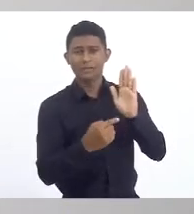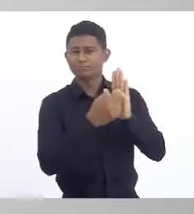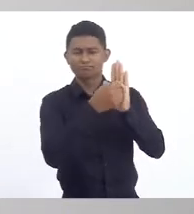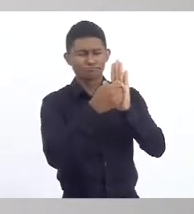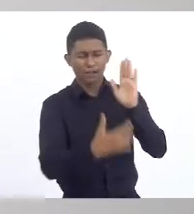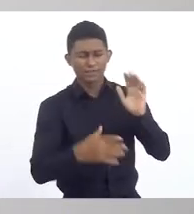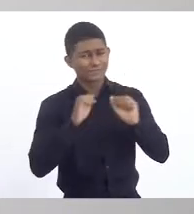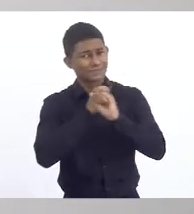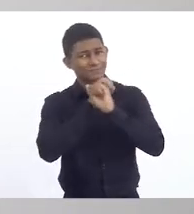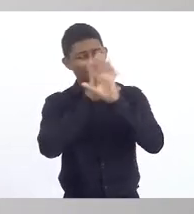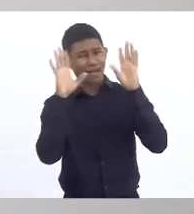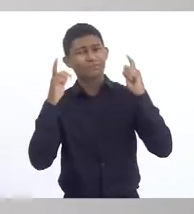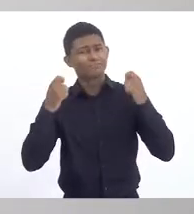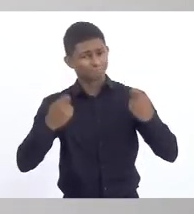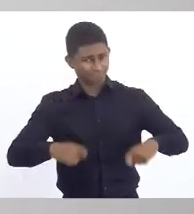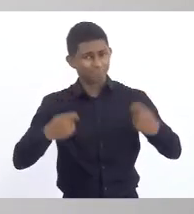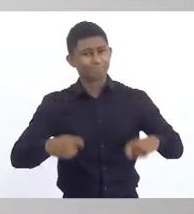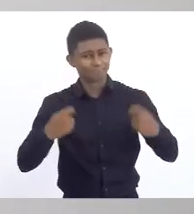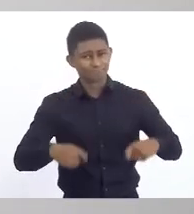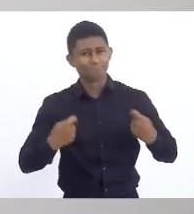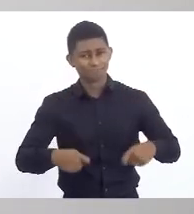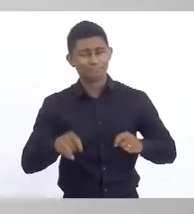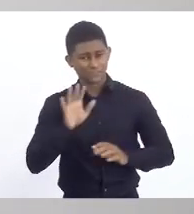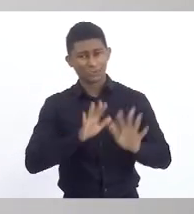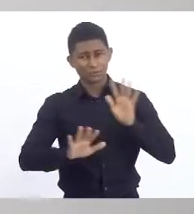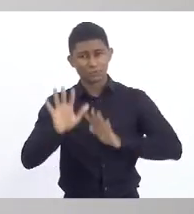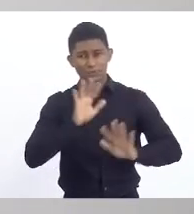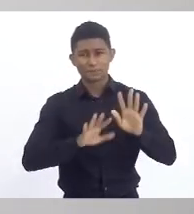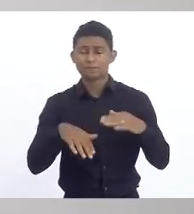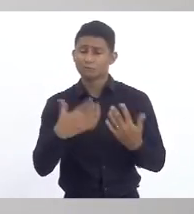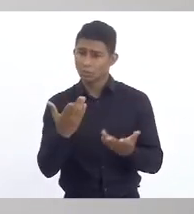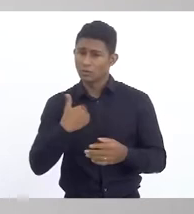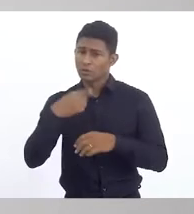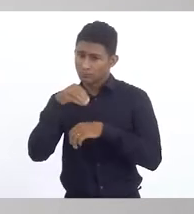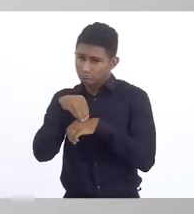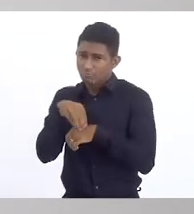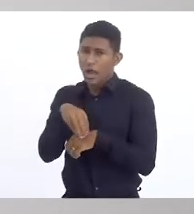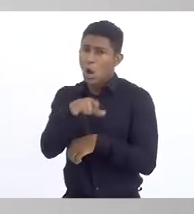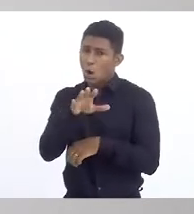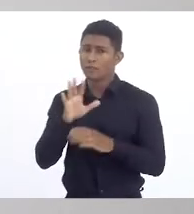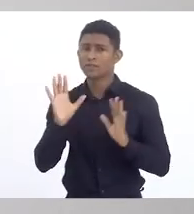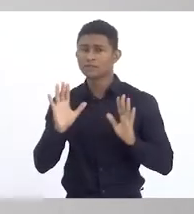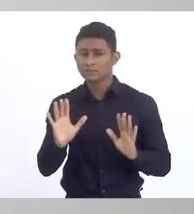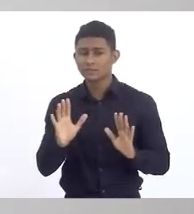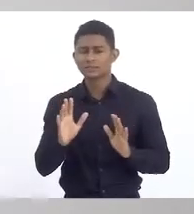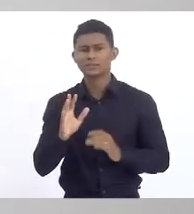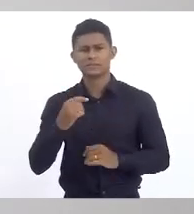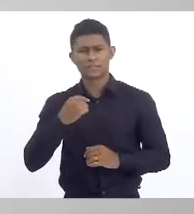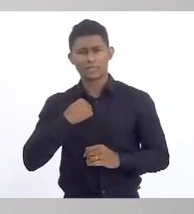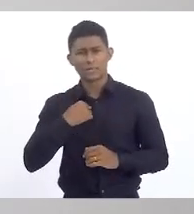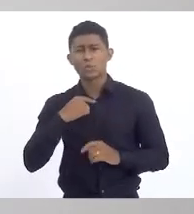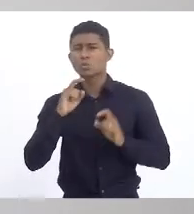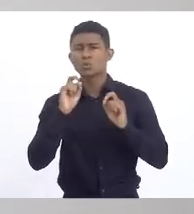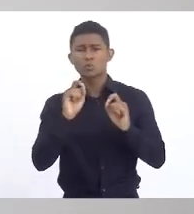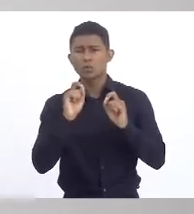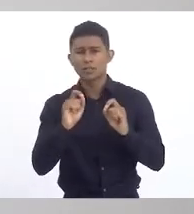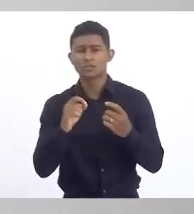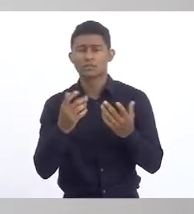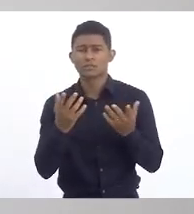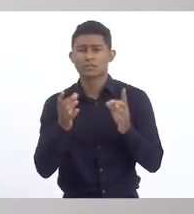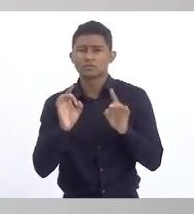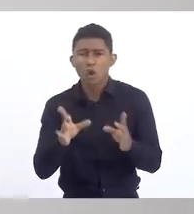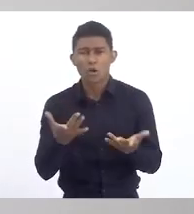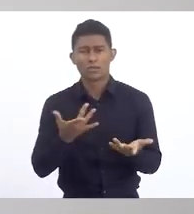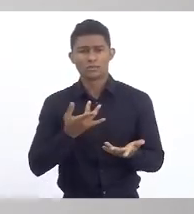recomendação. Não é no sentido aqui de colocar como se eu estivesse, né, refletindo a opinião que está na